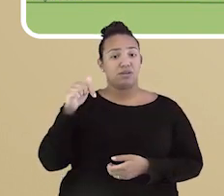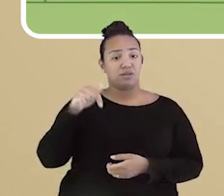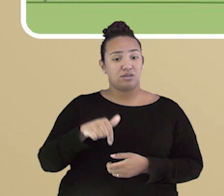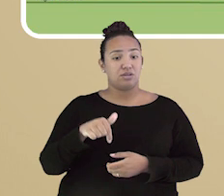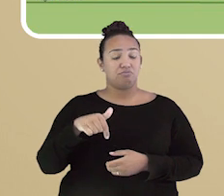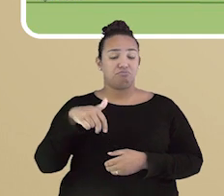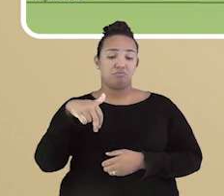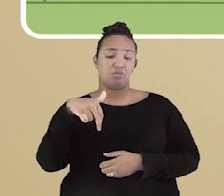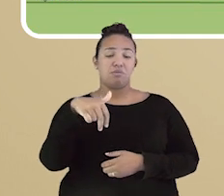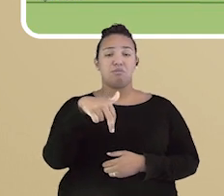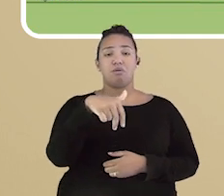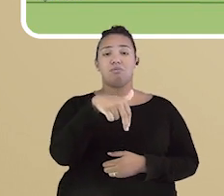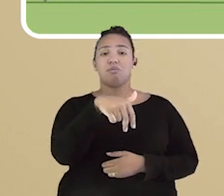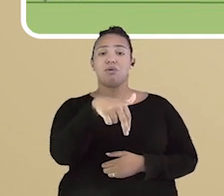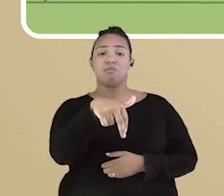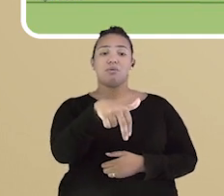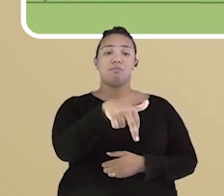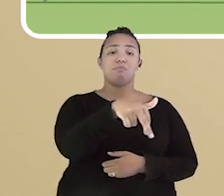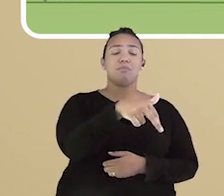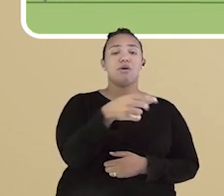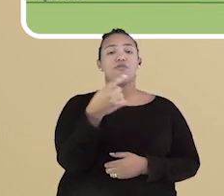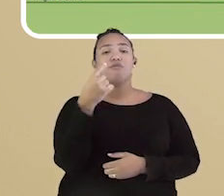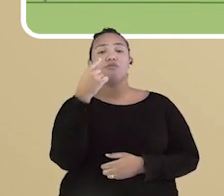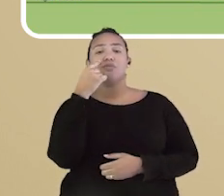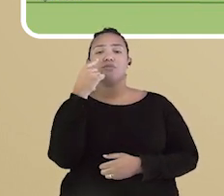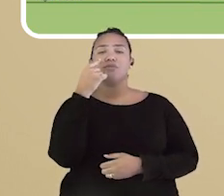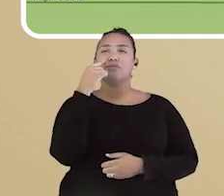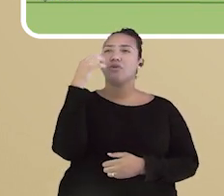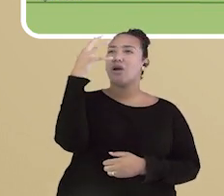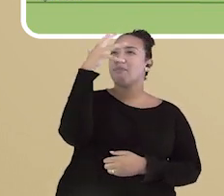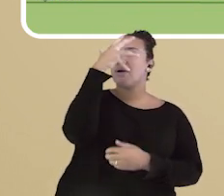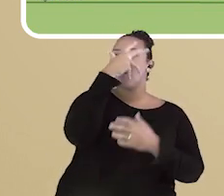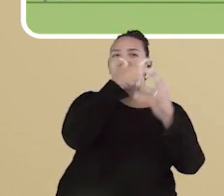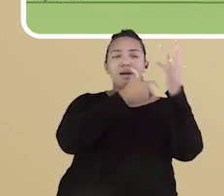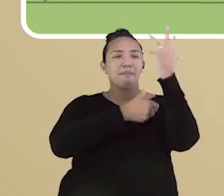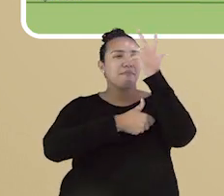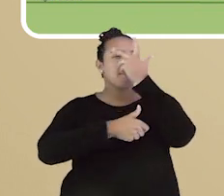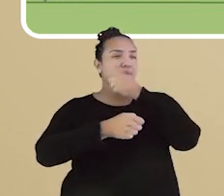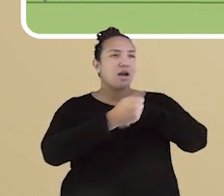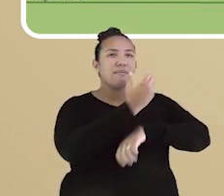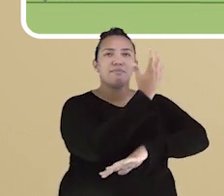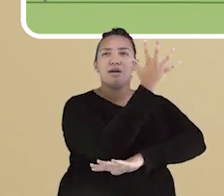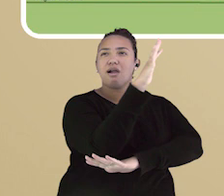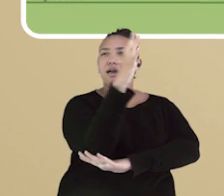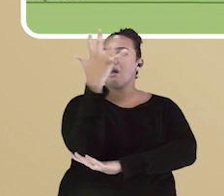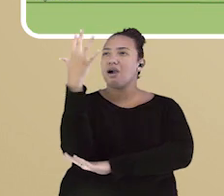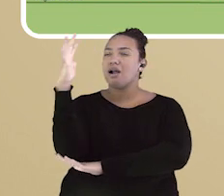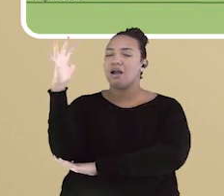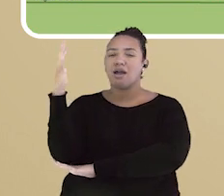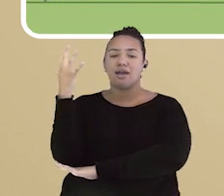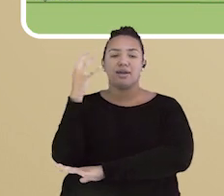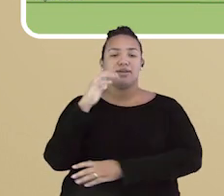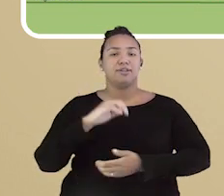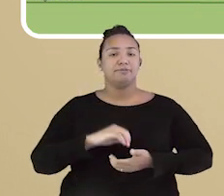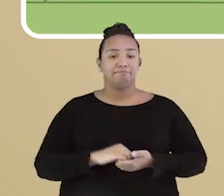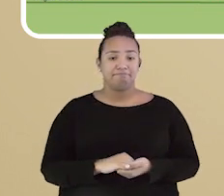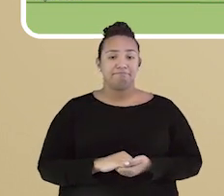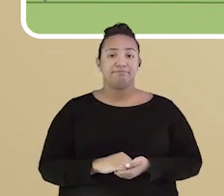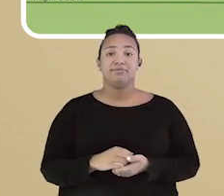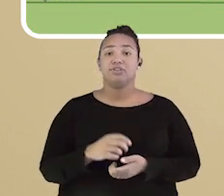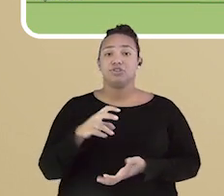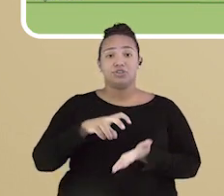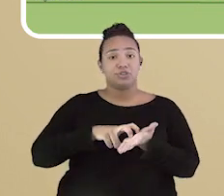caminhada, observando as belas paisagens do local onde ele vivia. Ele sempre caminhava pela